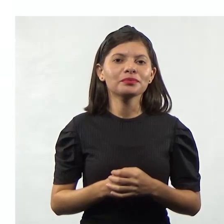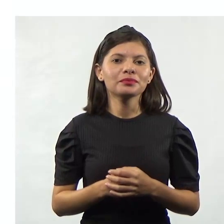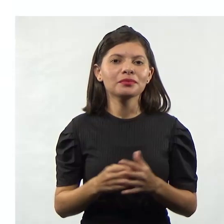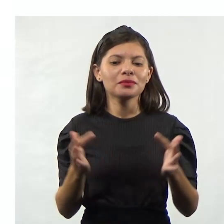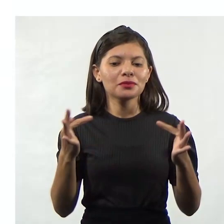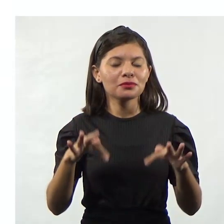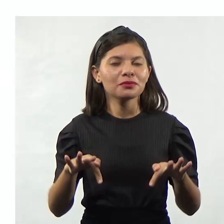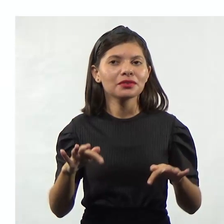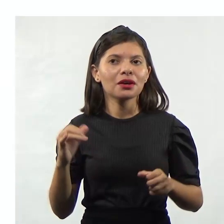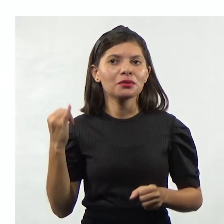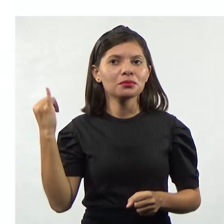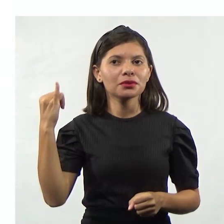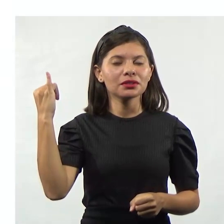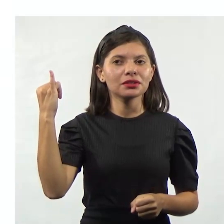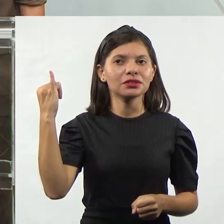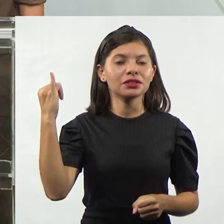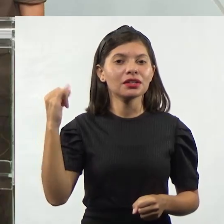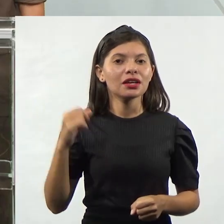cereja.